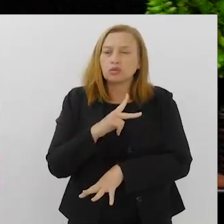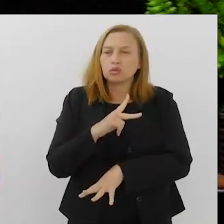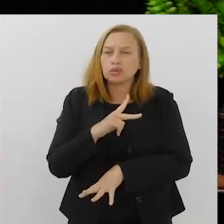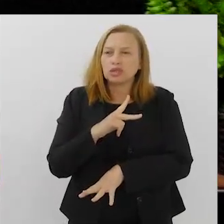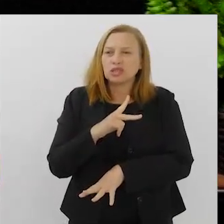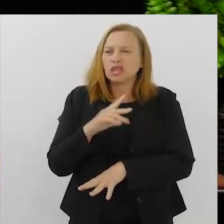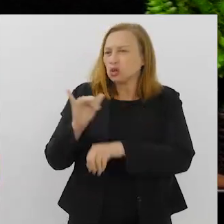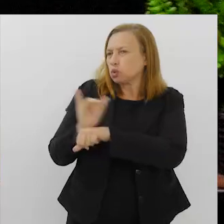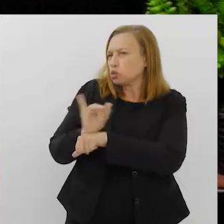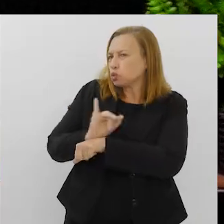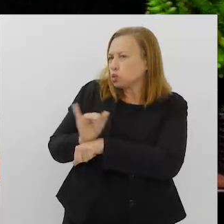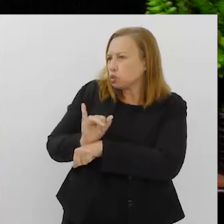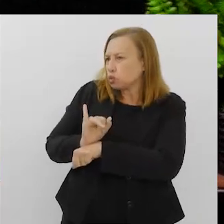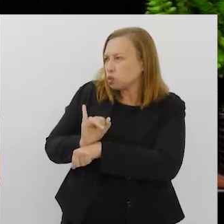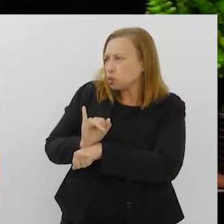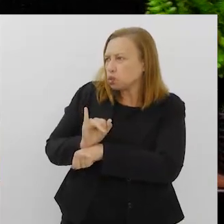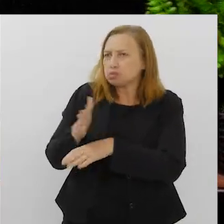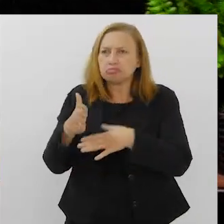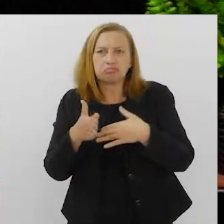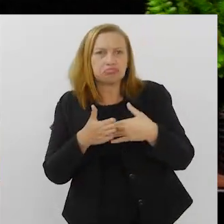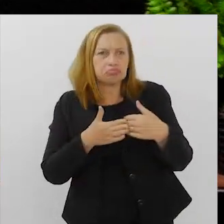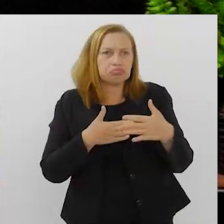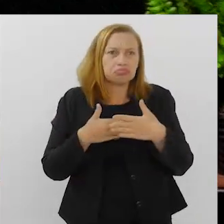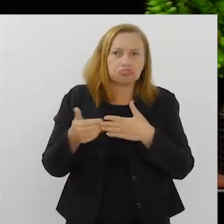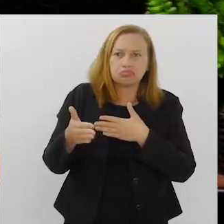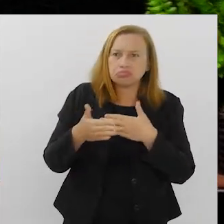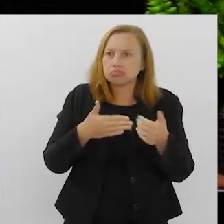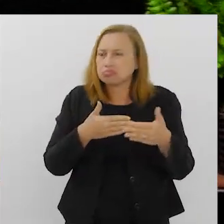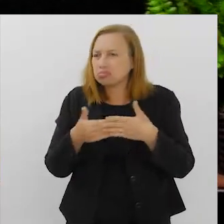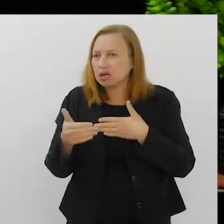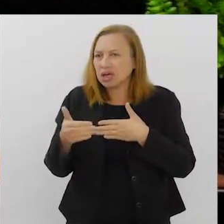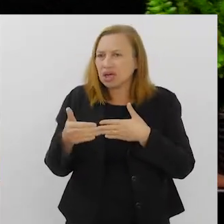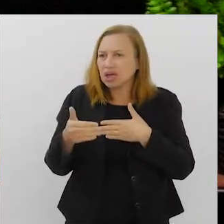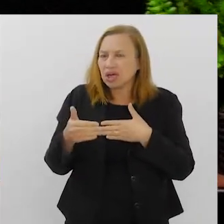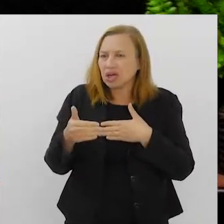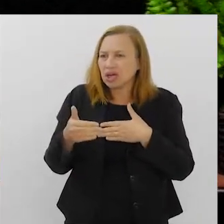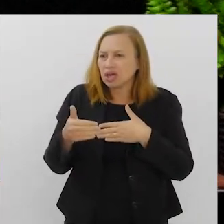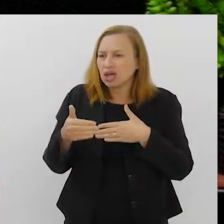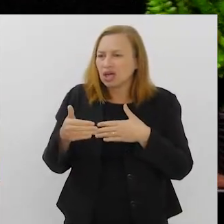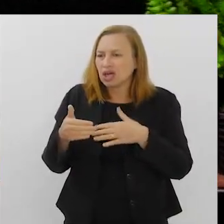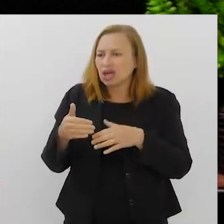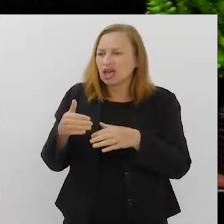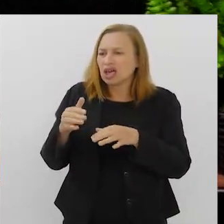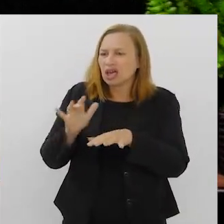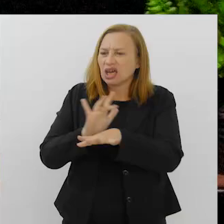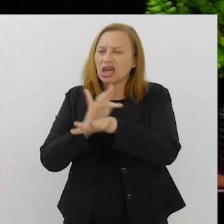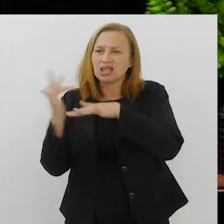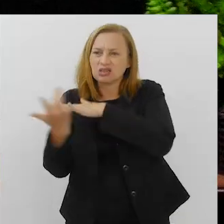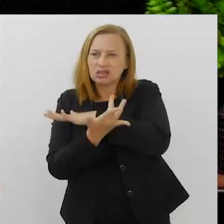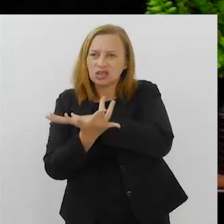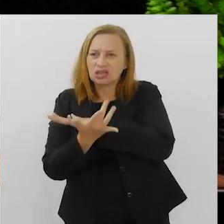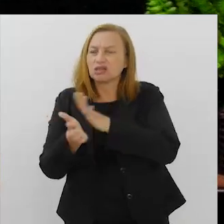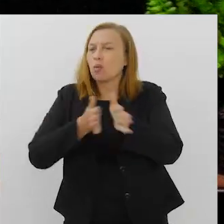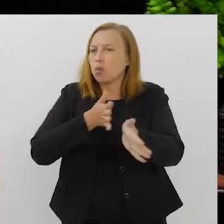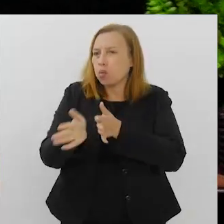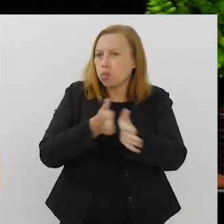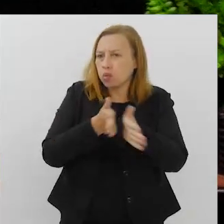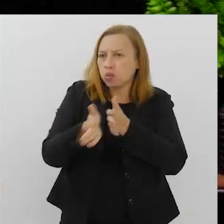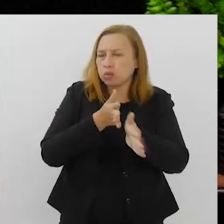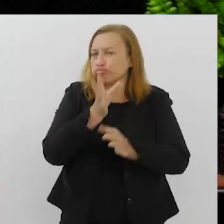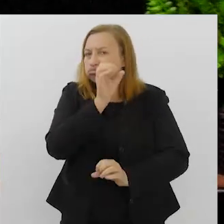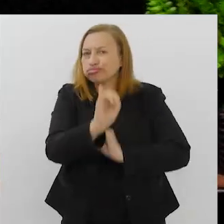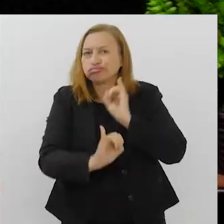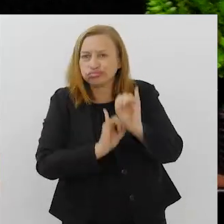nos canais, né? YouTube, qualquer canal que você tenha acesso, né? Ou se você tem